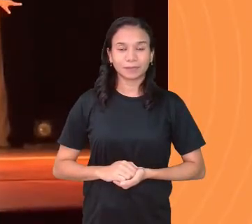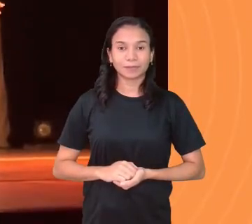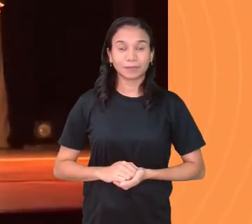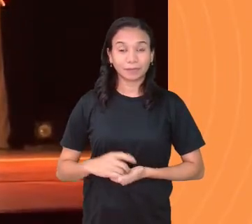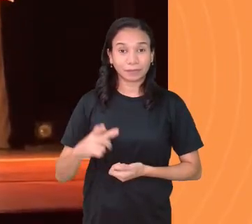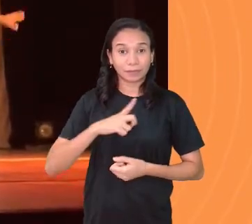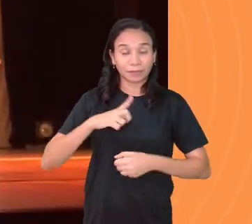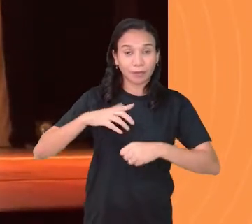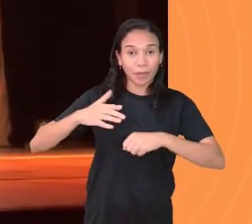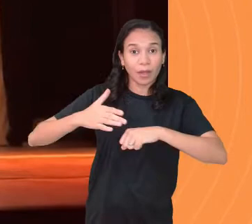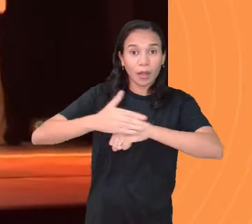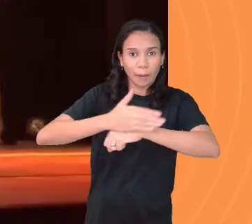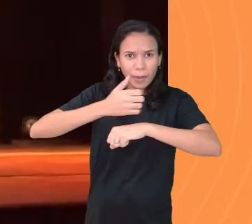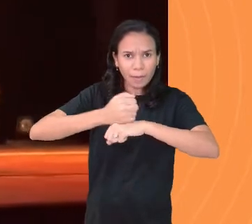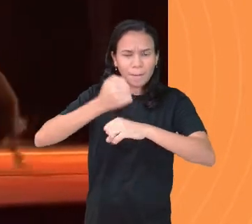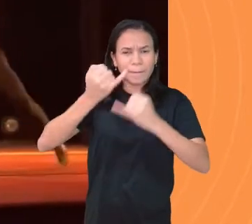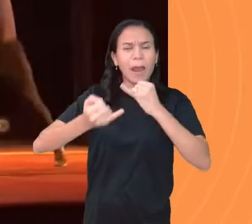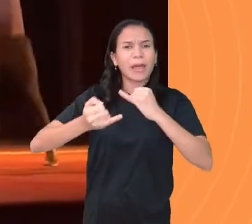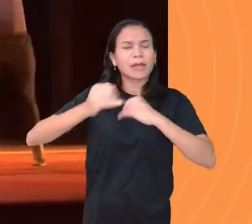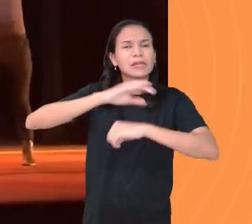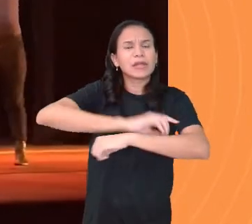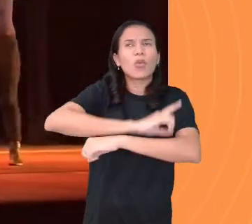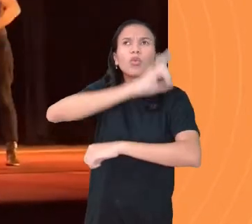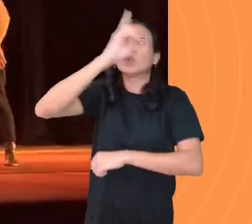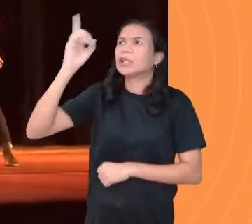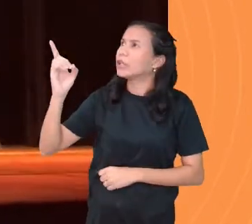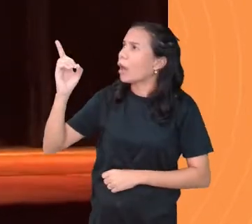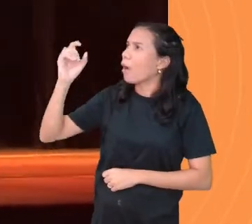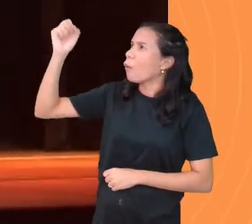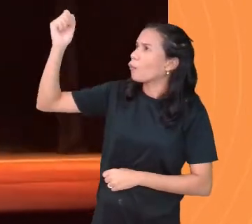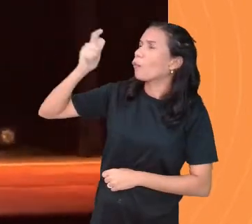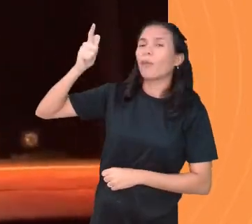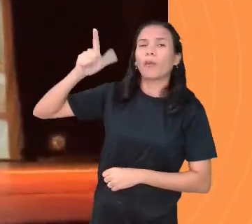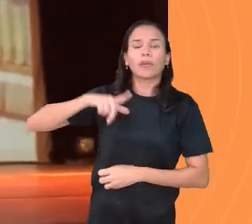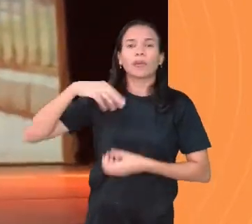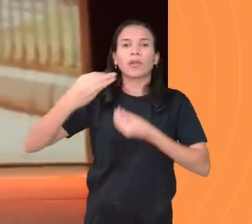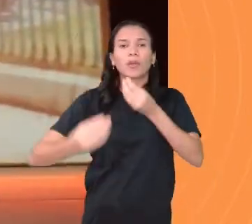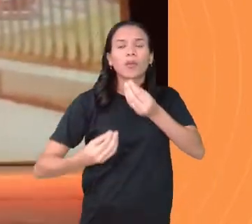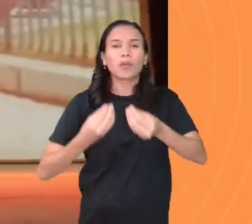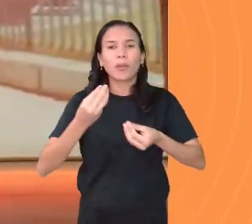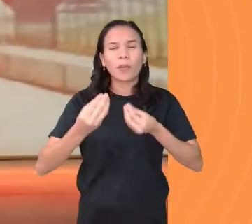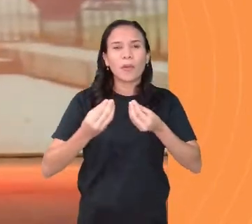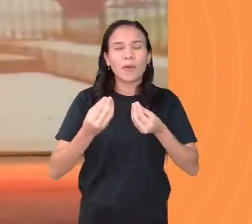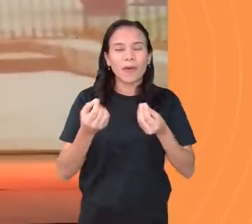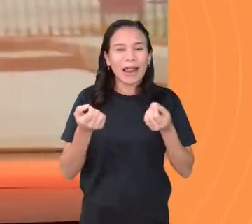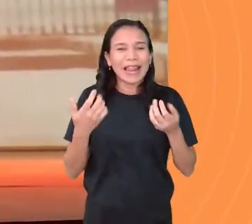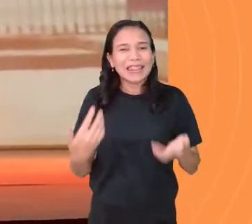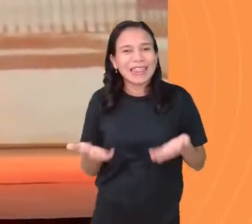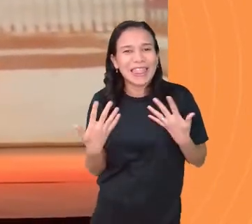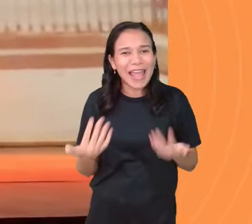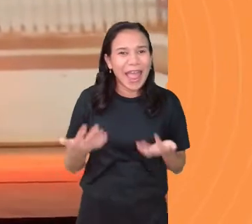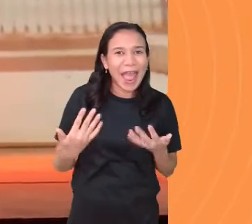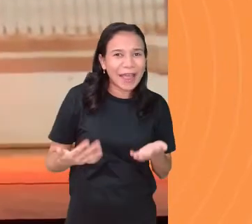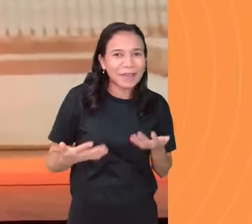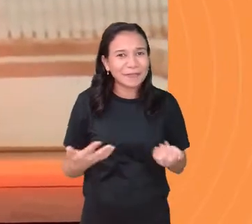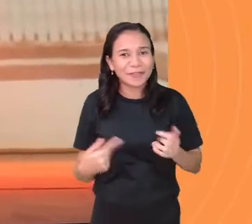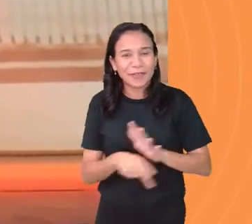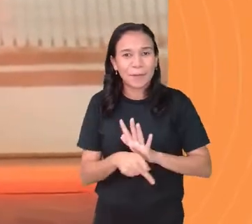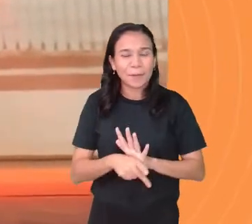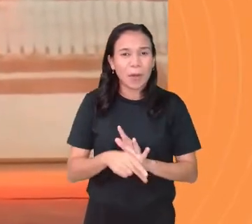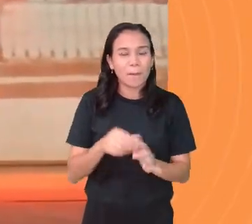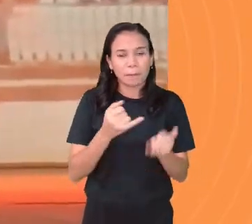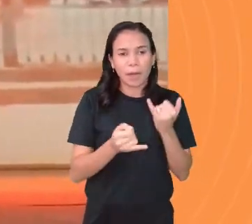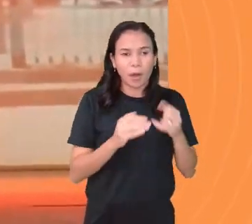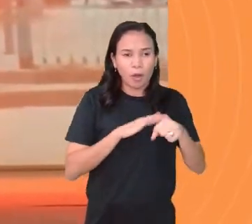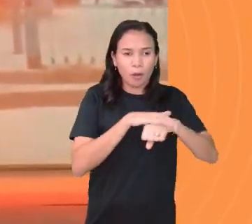E a praça aparece de dia, né? Durante o dia. Então isso Isso. também dá um tom um pouco mais leve, talvez, do que seria se fosse à noite.